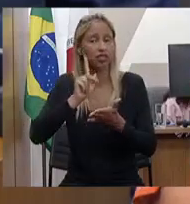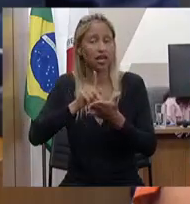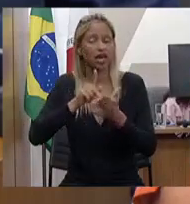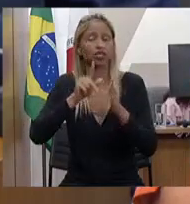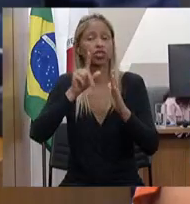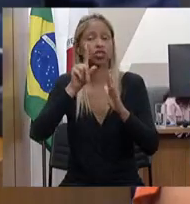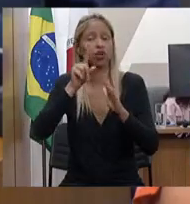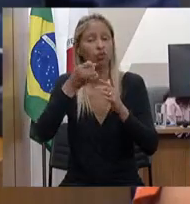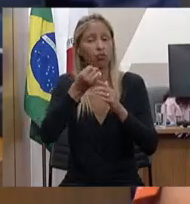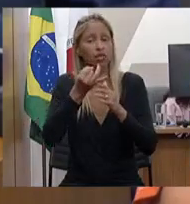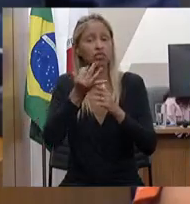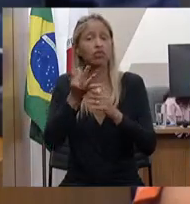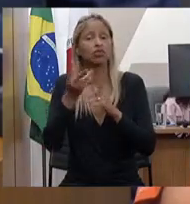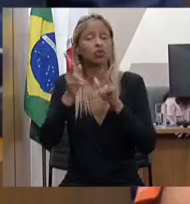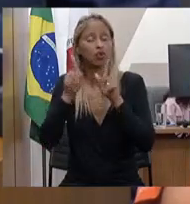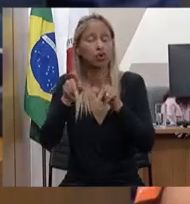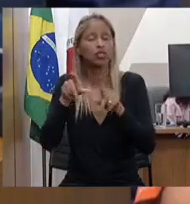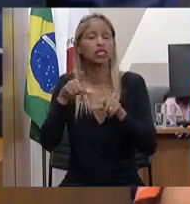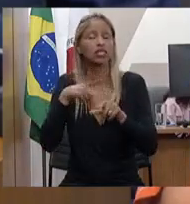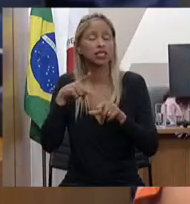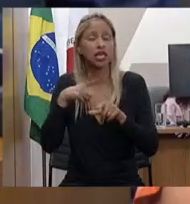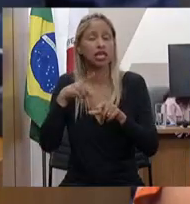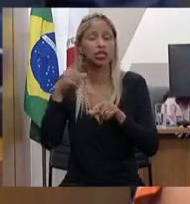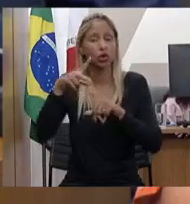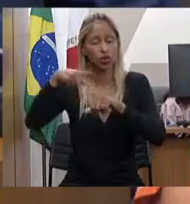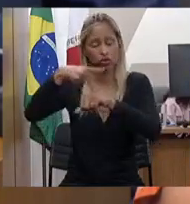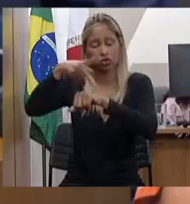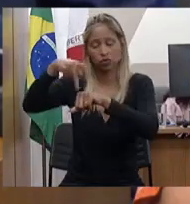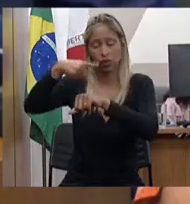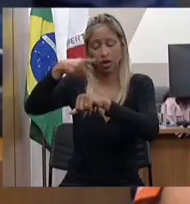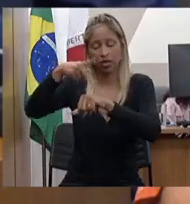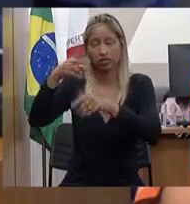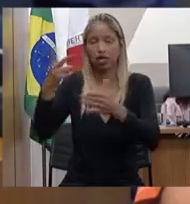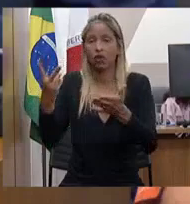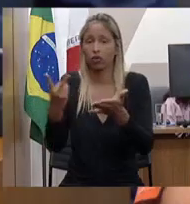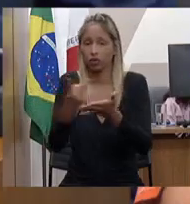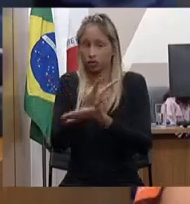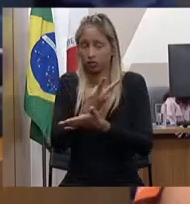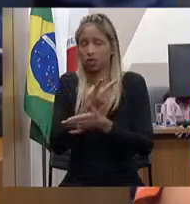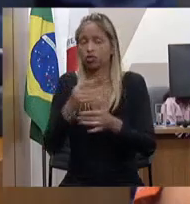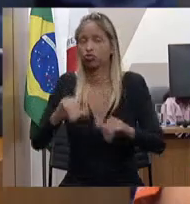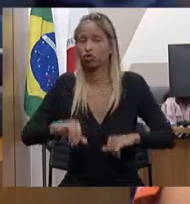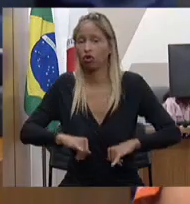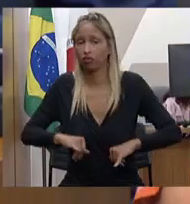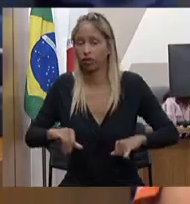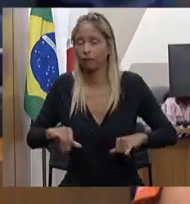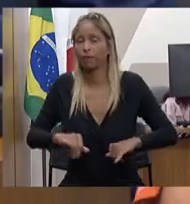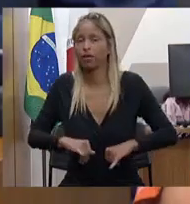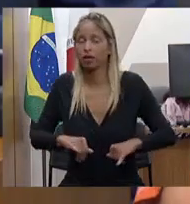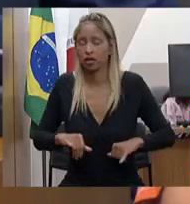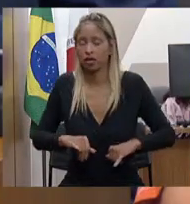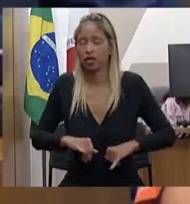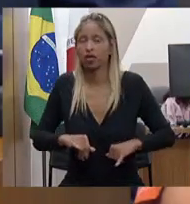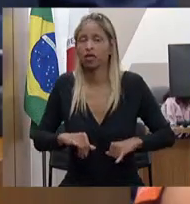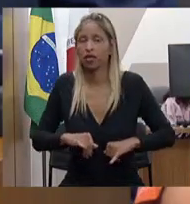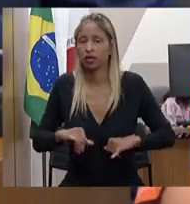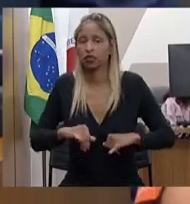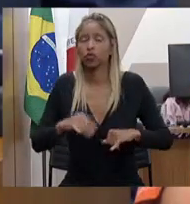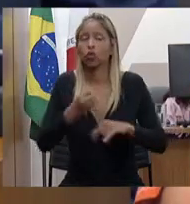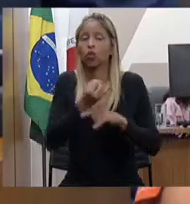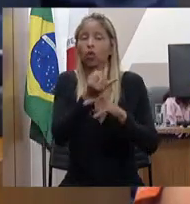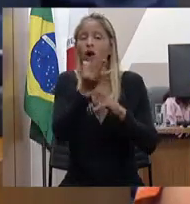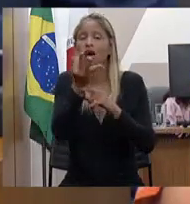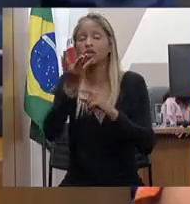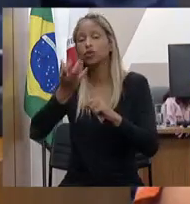razões no qual nosso país vem sofrendo com relação a essa esse número